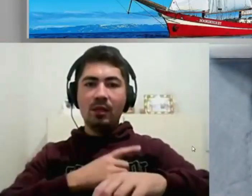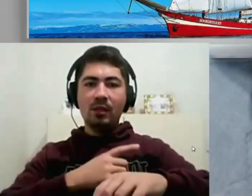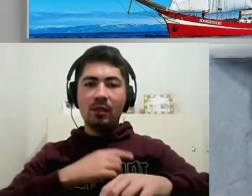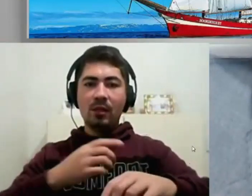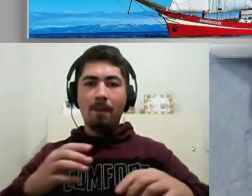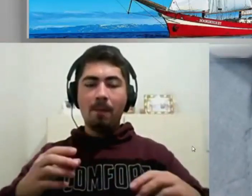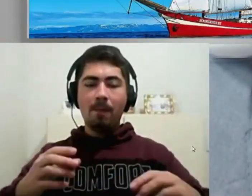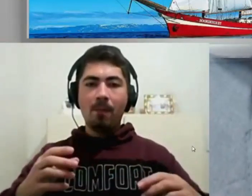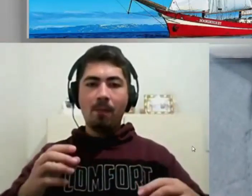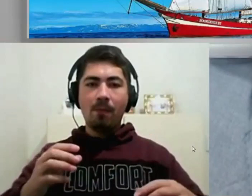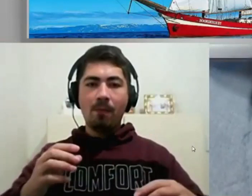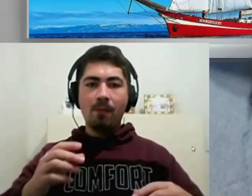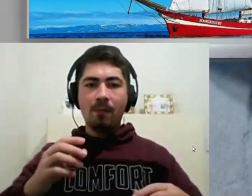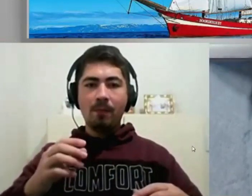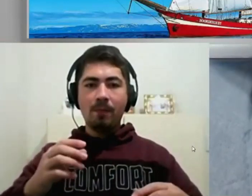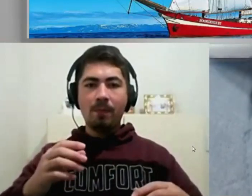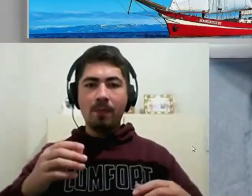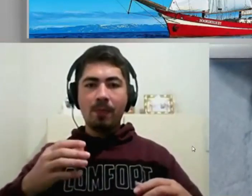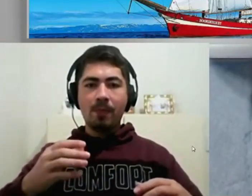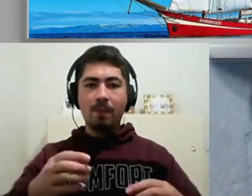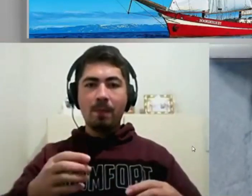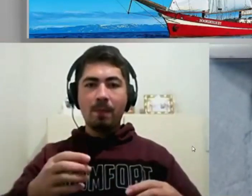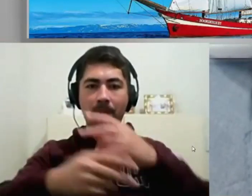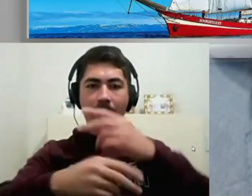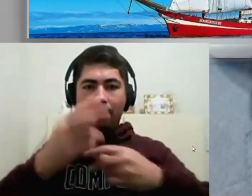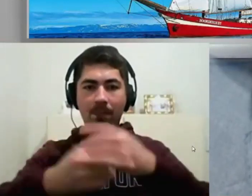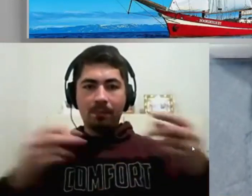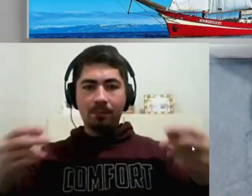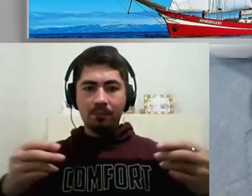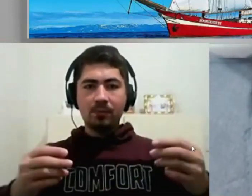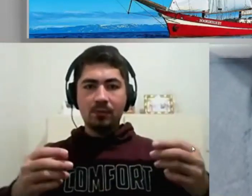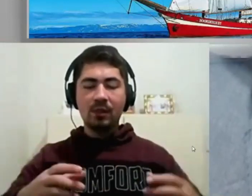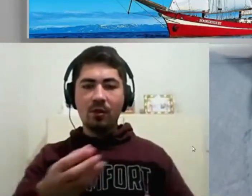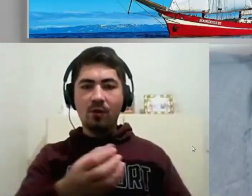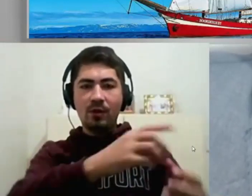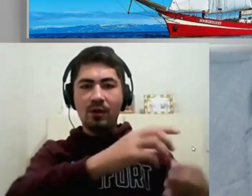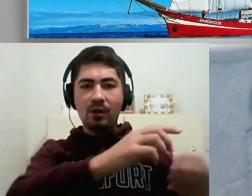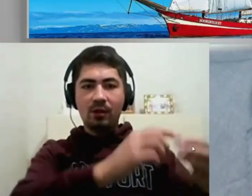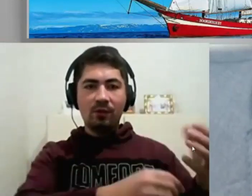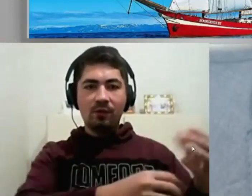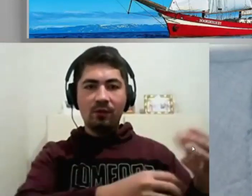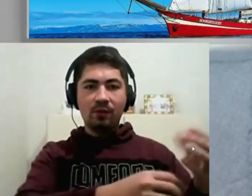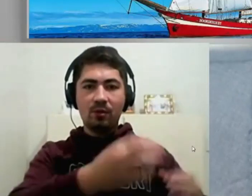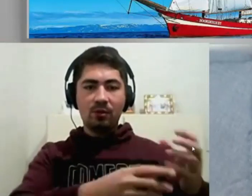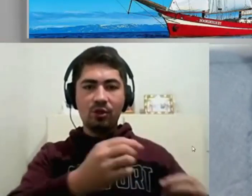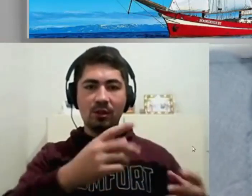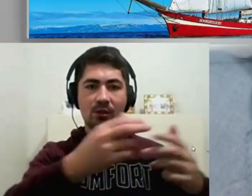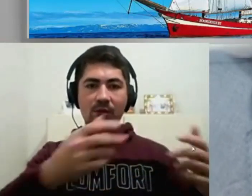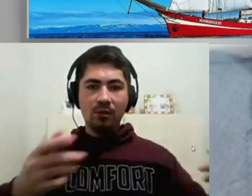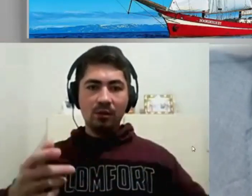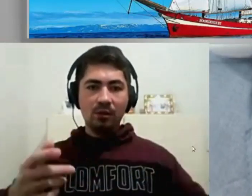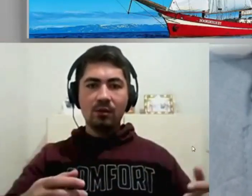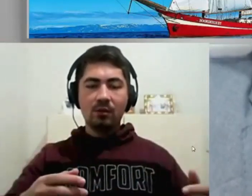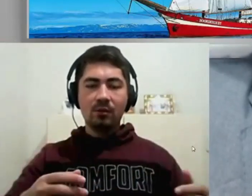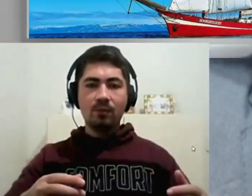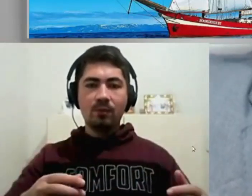ano Rotário. Só serão válidos os sorteios de passaportes para quem se inscreveu no site do